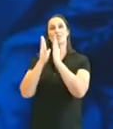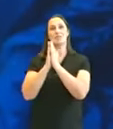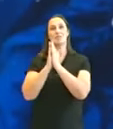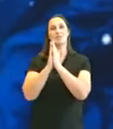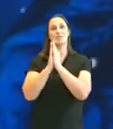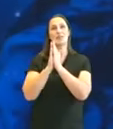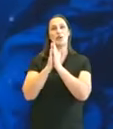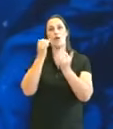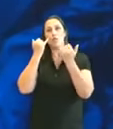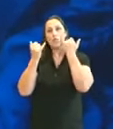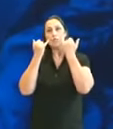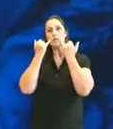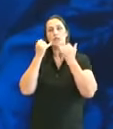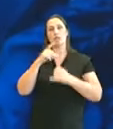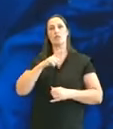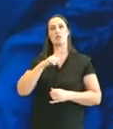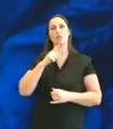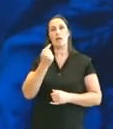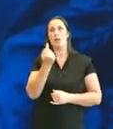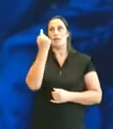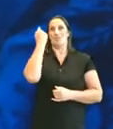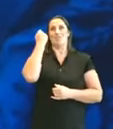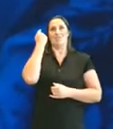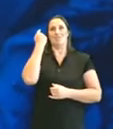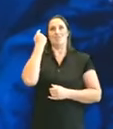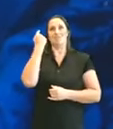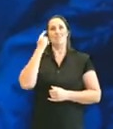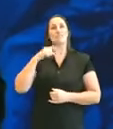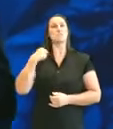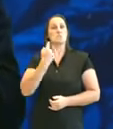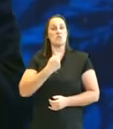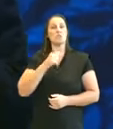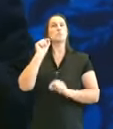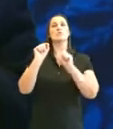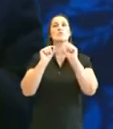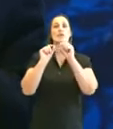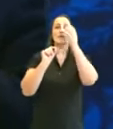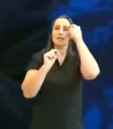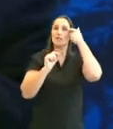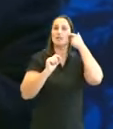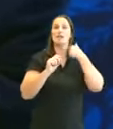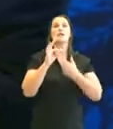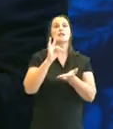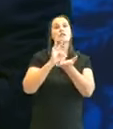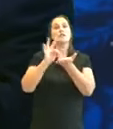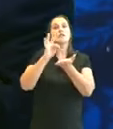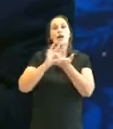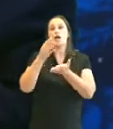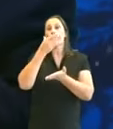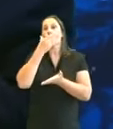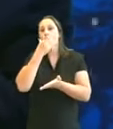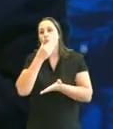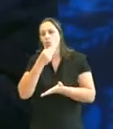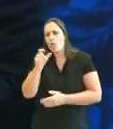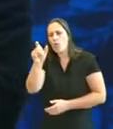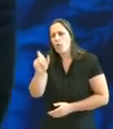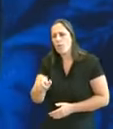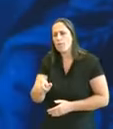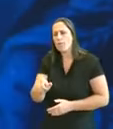informação que nós temos daquela época, que chegaram até nós, falam de Tiago como um homem